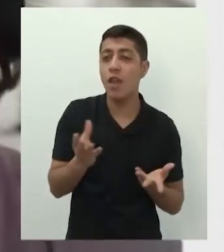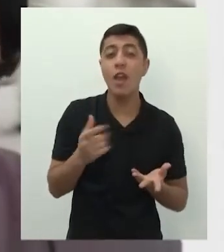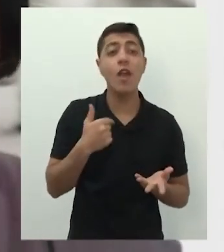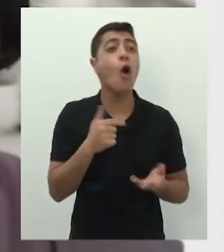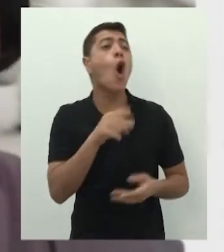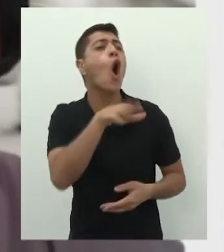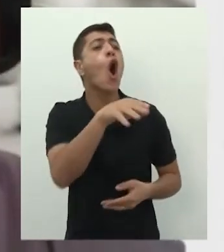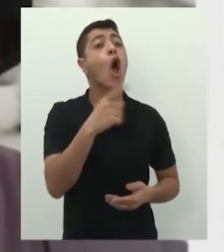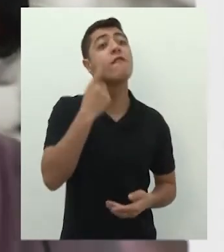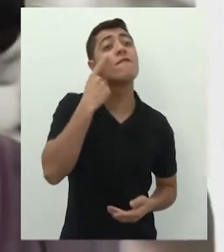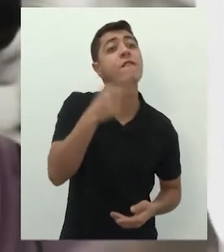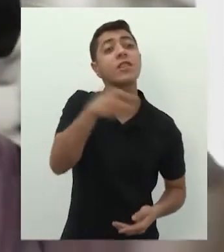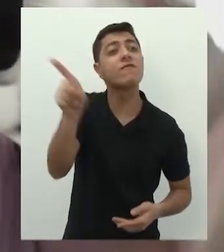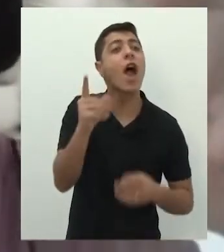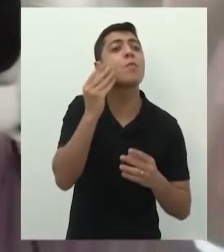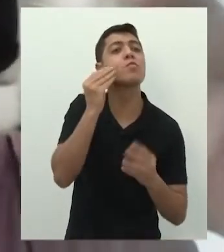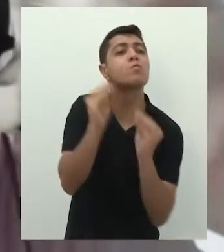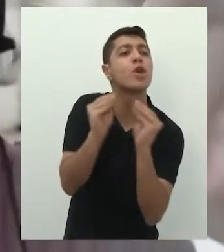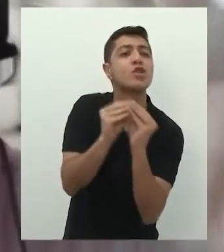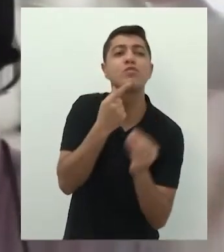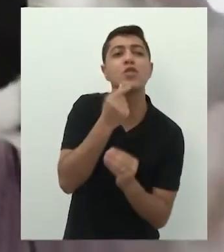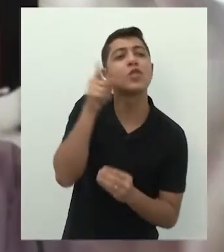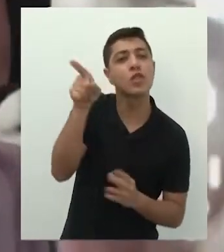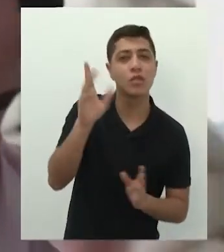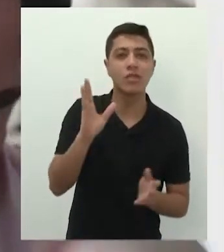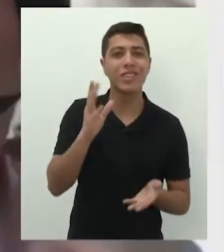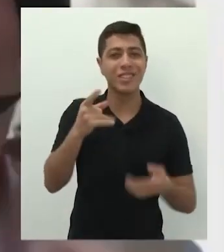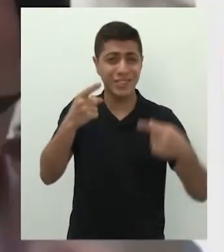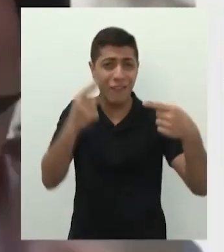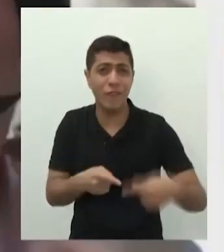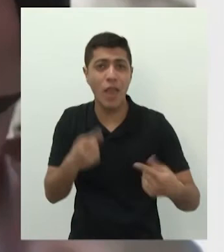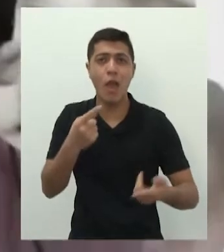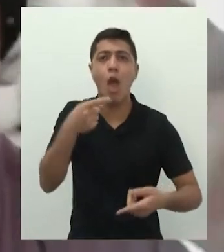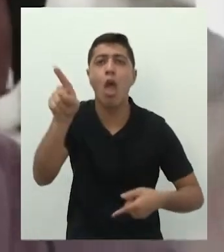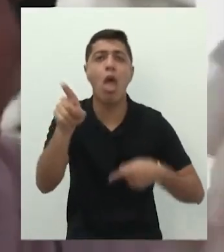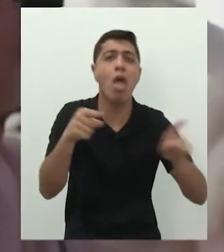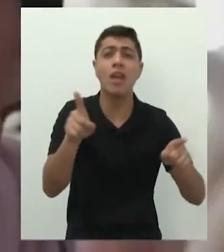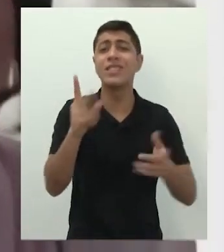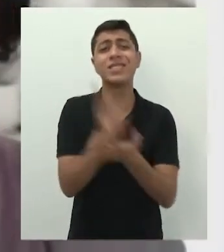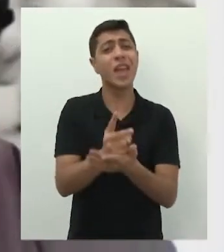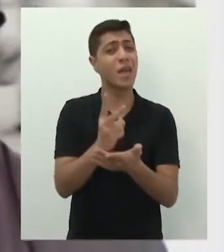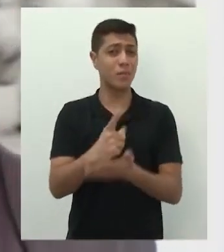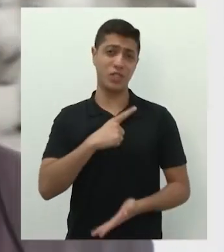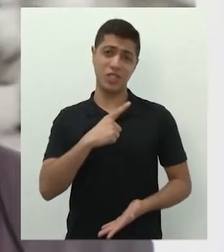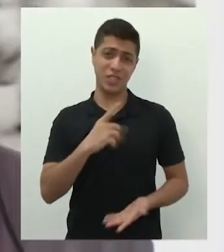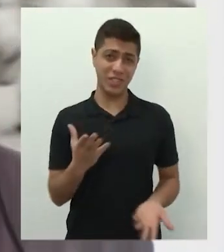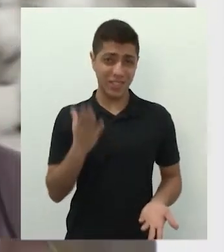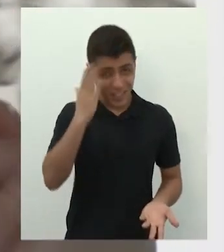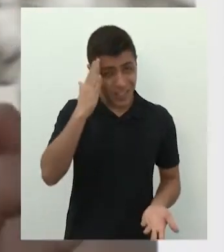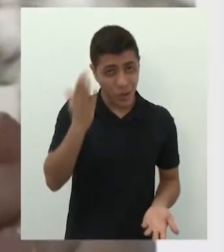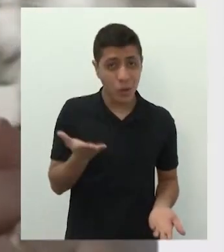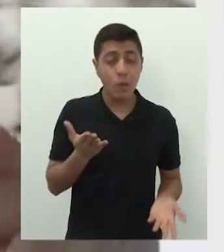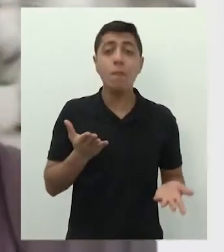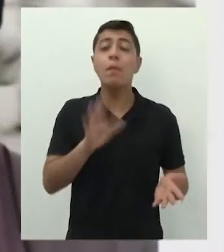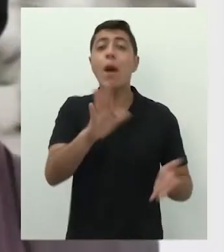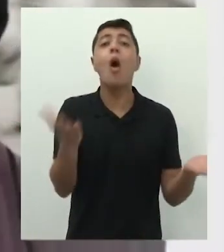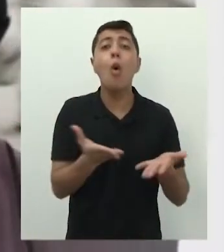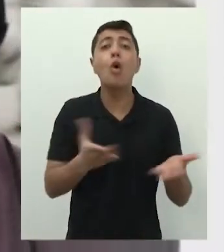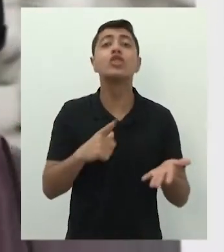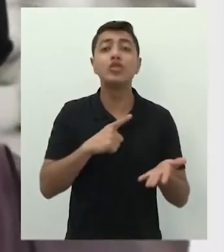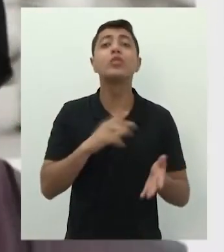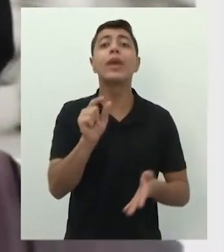o álcool gel com a boca e cuspindo no fogo. Olha que maluco, olha que absurdo, né? Mas é